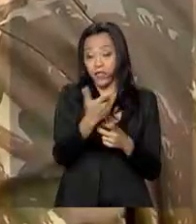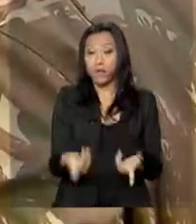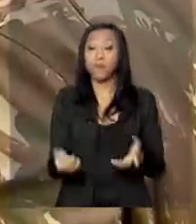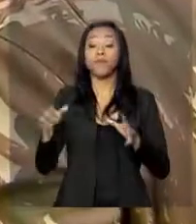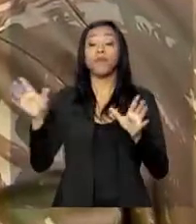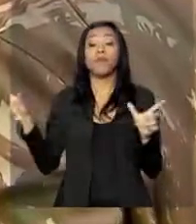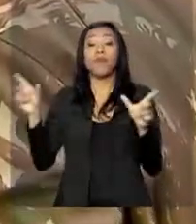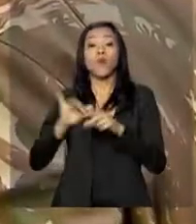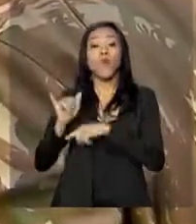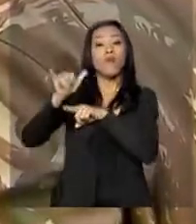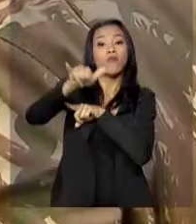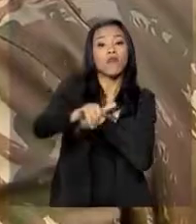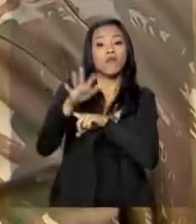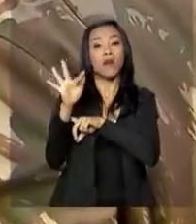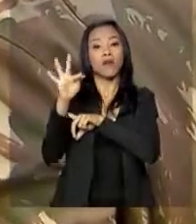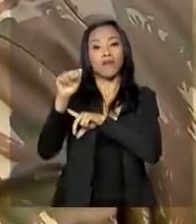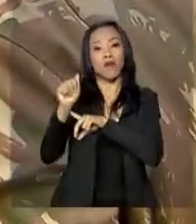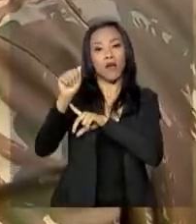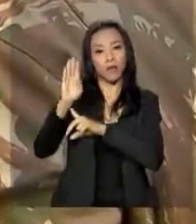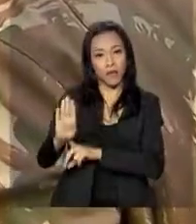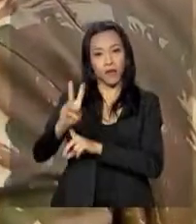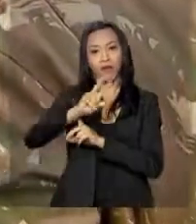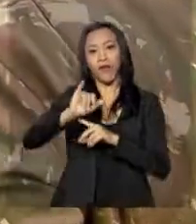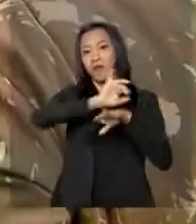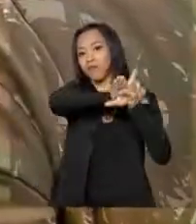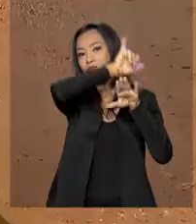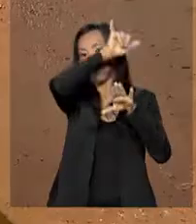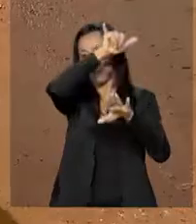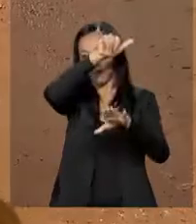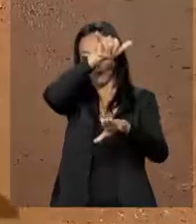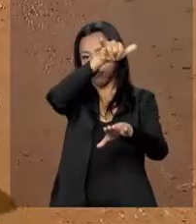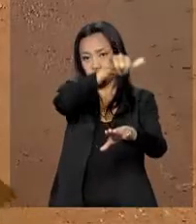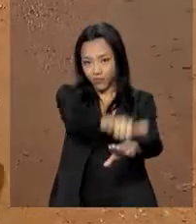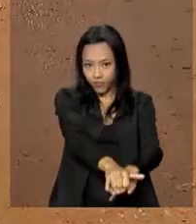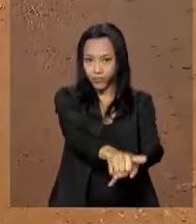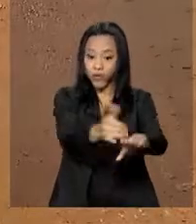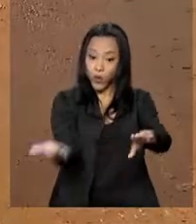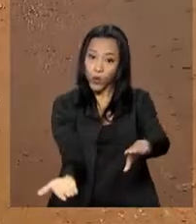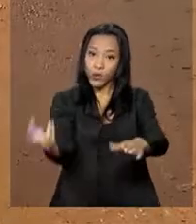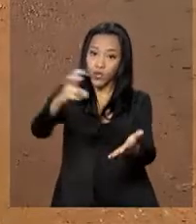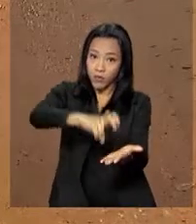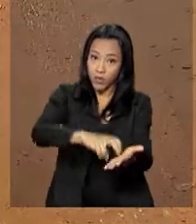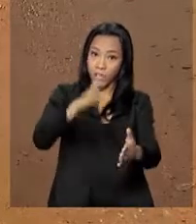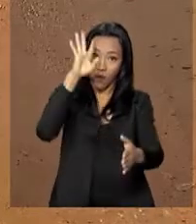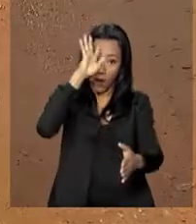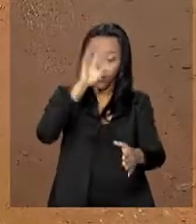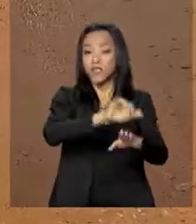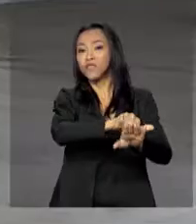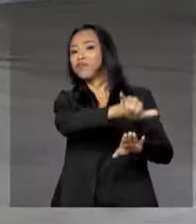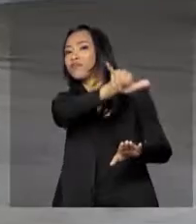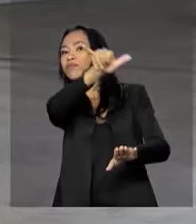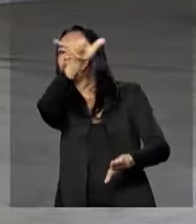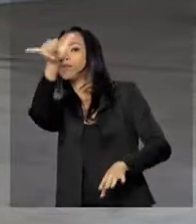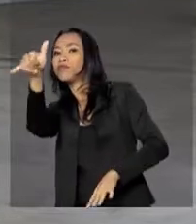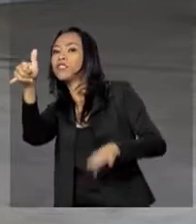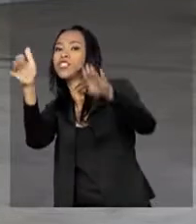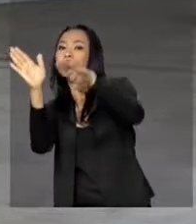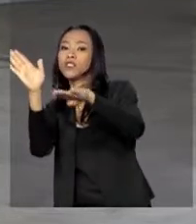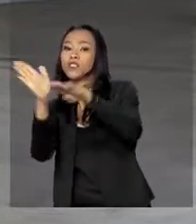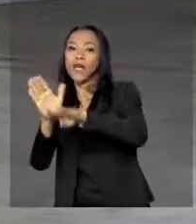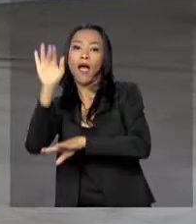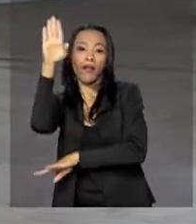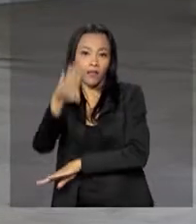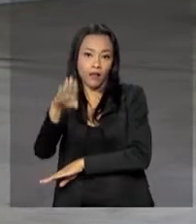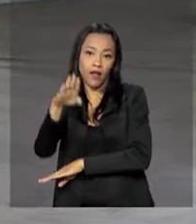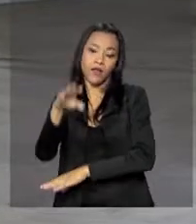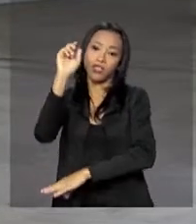brasileira deve decolar de boa vista na manhã desta quarta feira e chegar no início da tarde em porto alegre